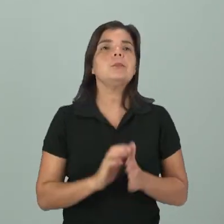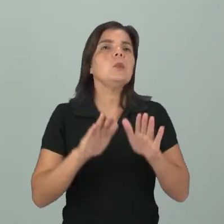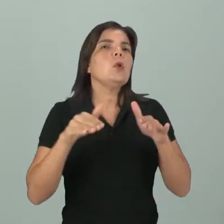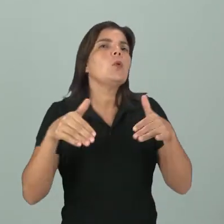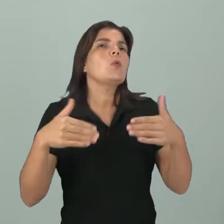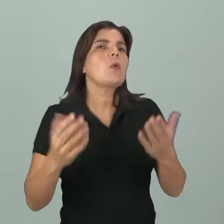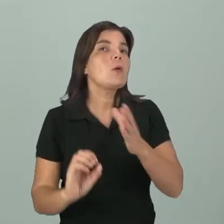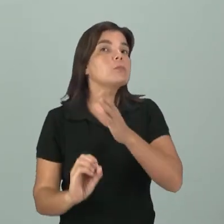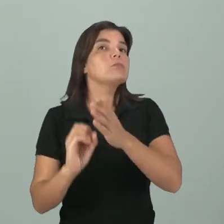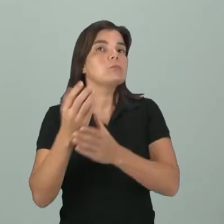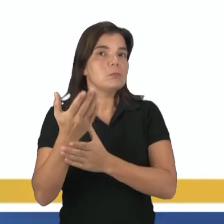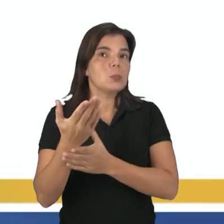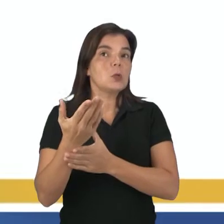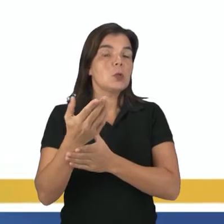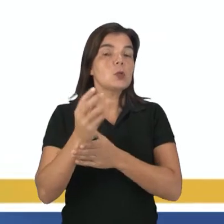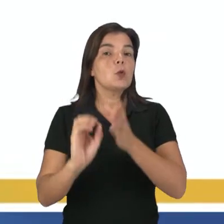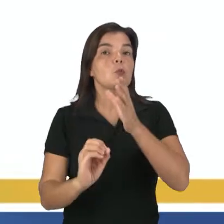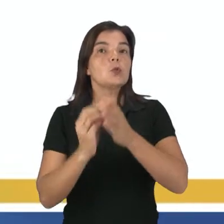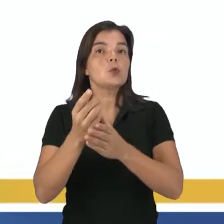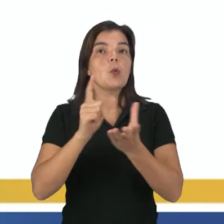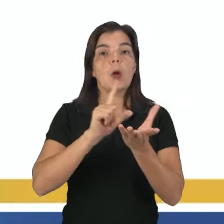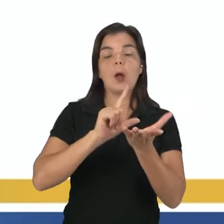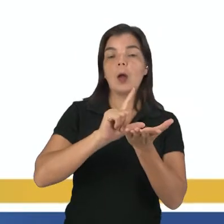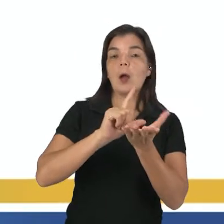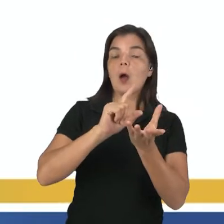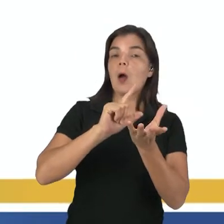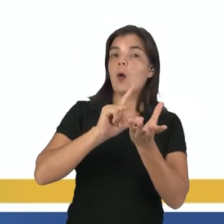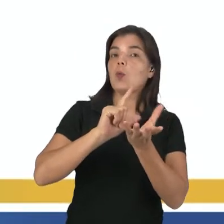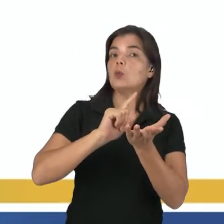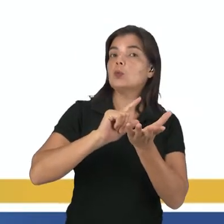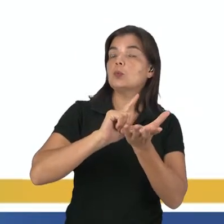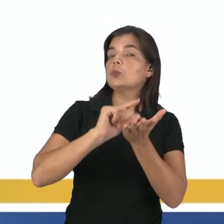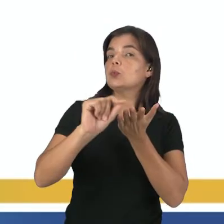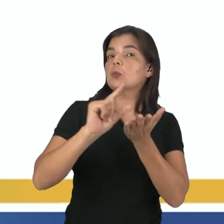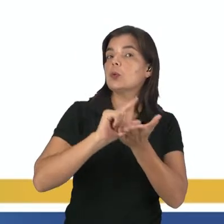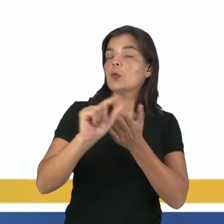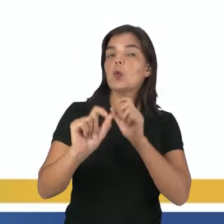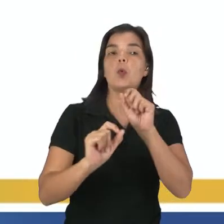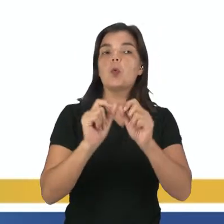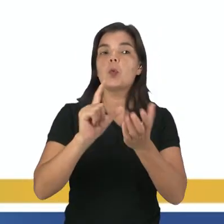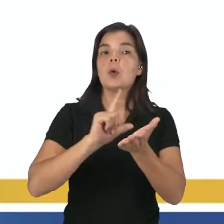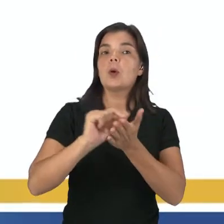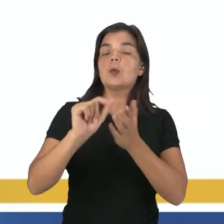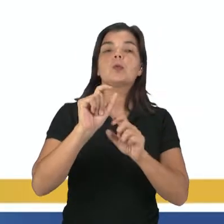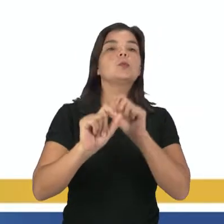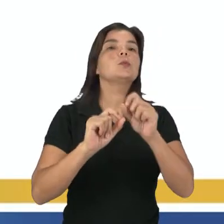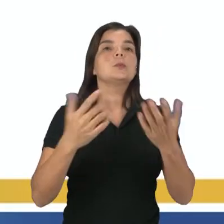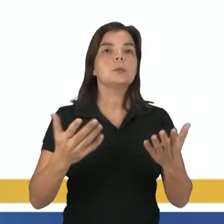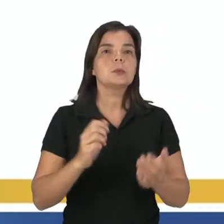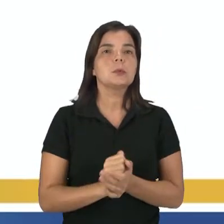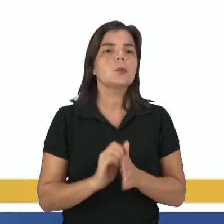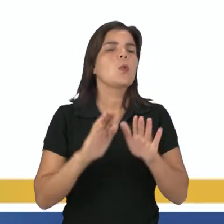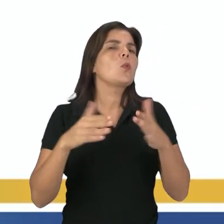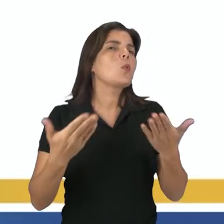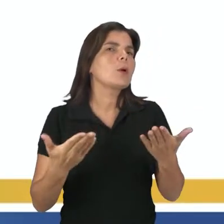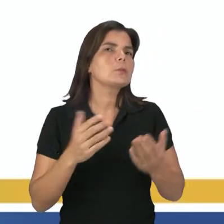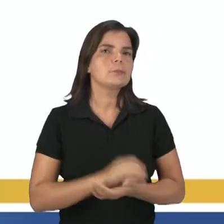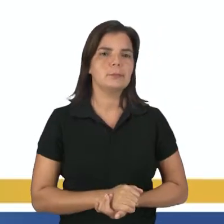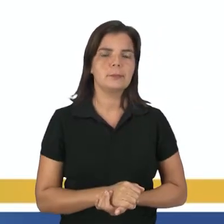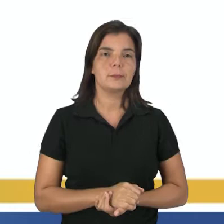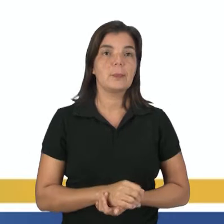Qual o fato, o acontecimento que deu origem ao artigo? O que deu origem a este artigo? Qual foi o